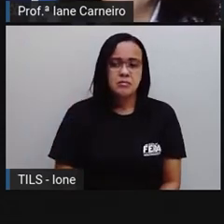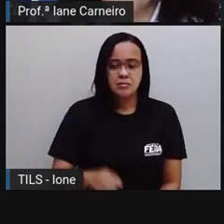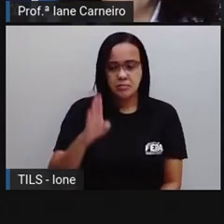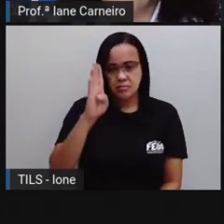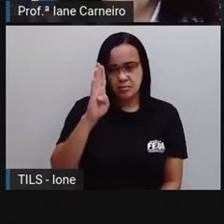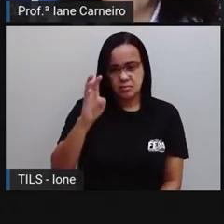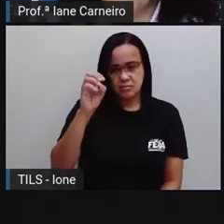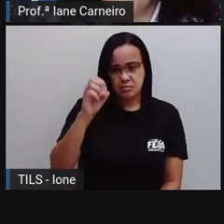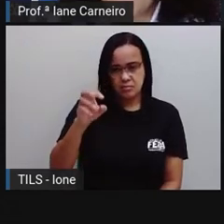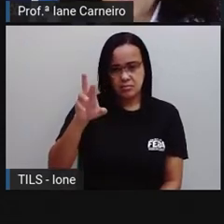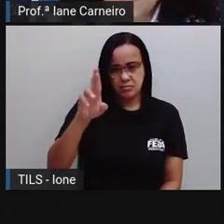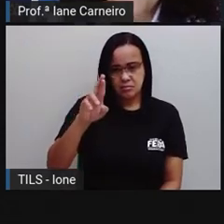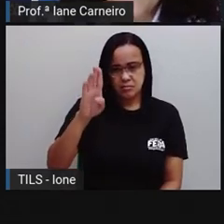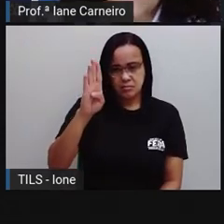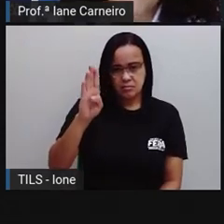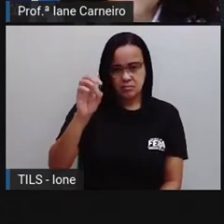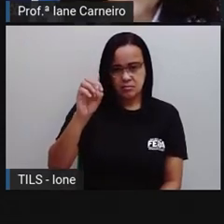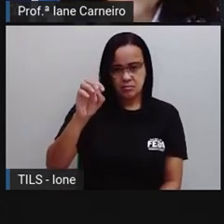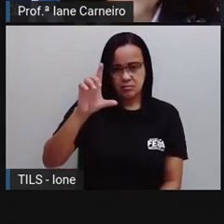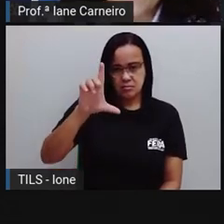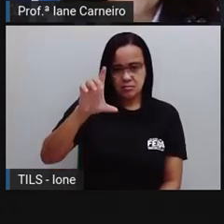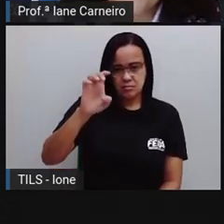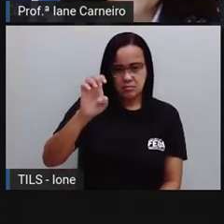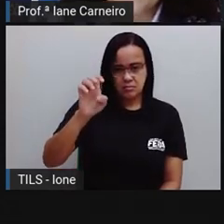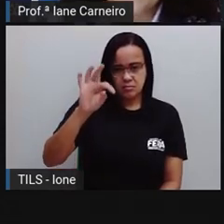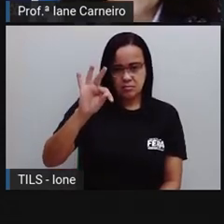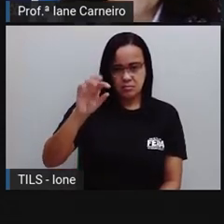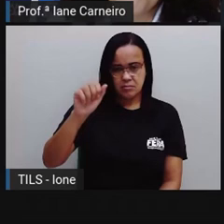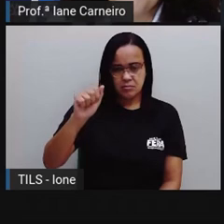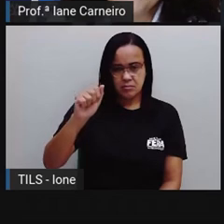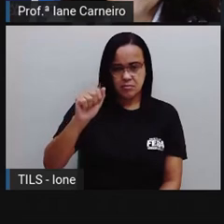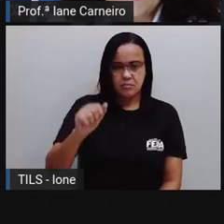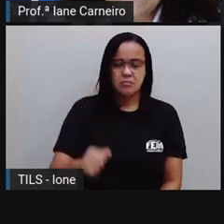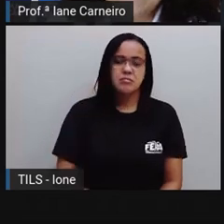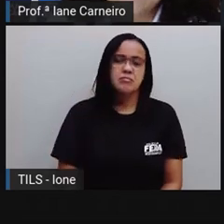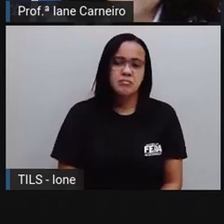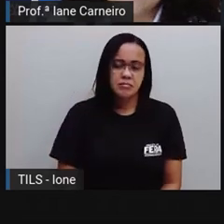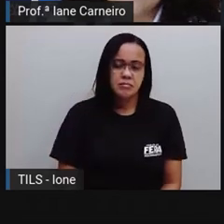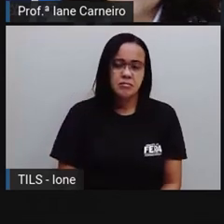borboleta a palavra agora Bengala